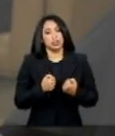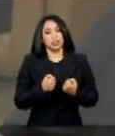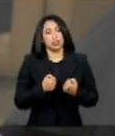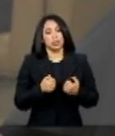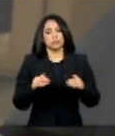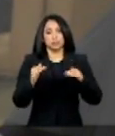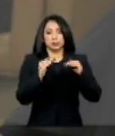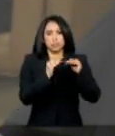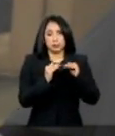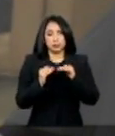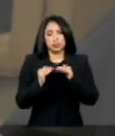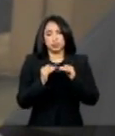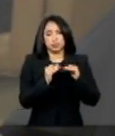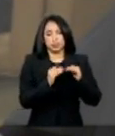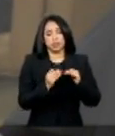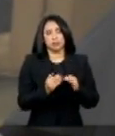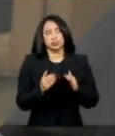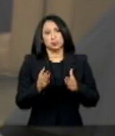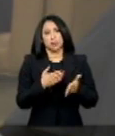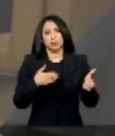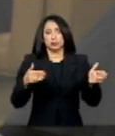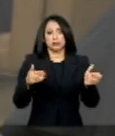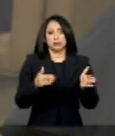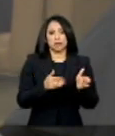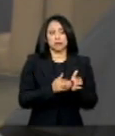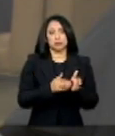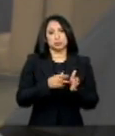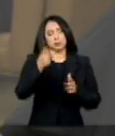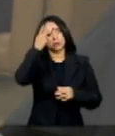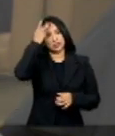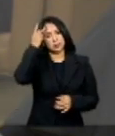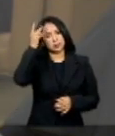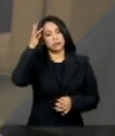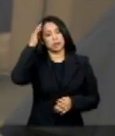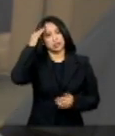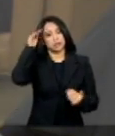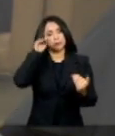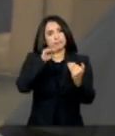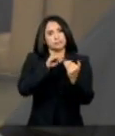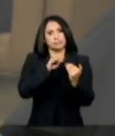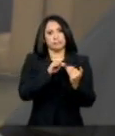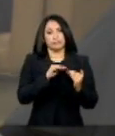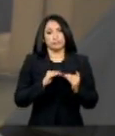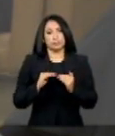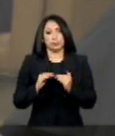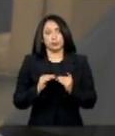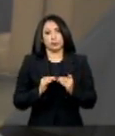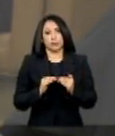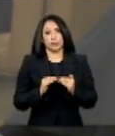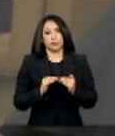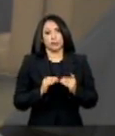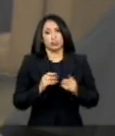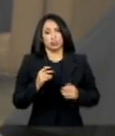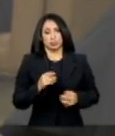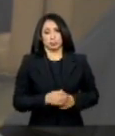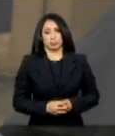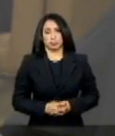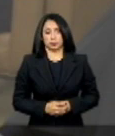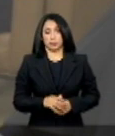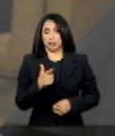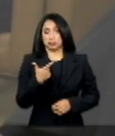se que seja conquistada através daquela convicção de todos em torno da isonomia em que não